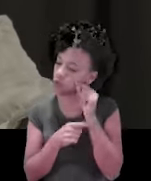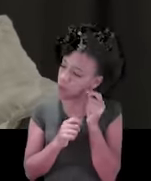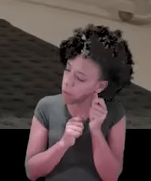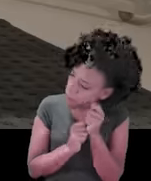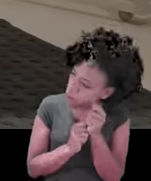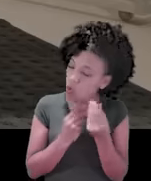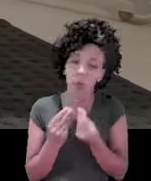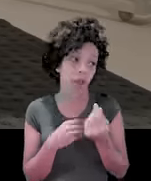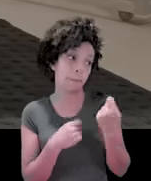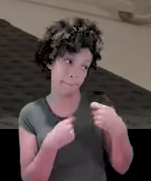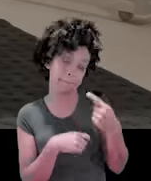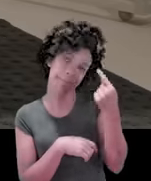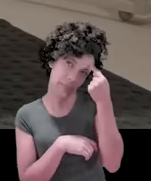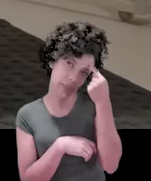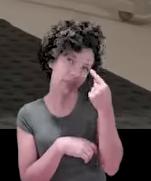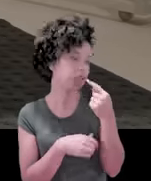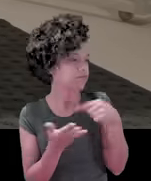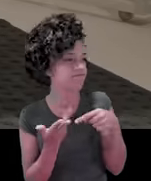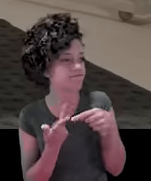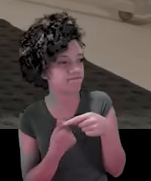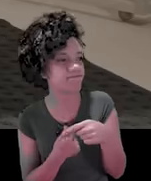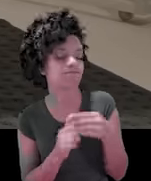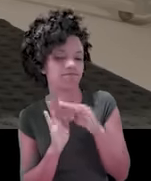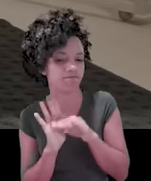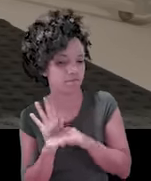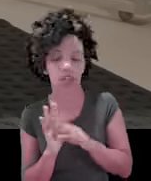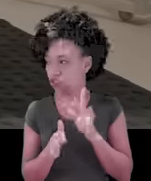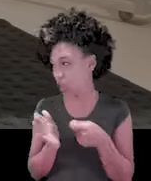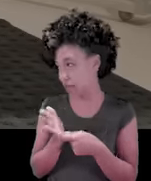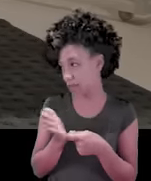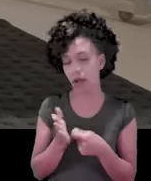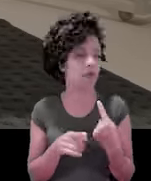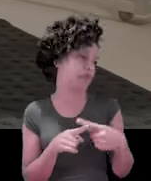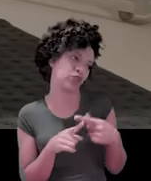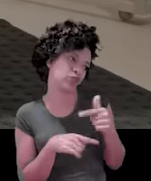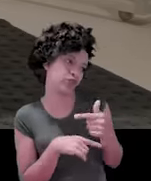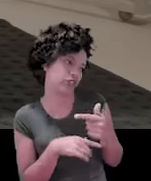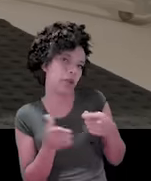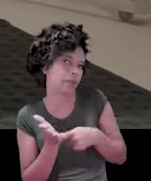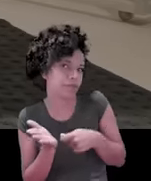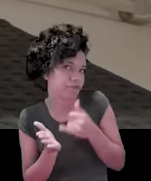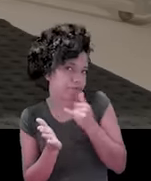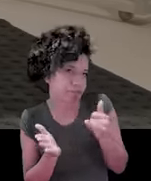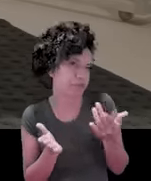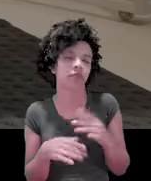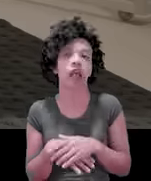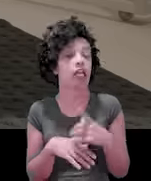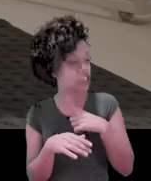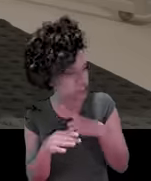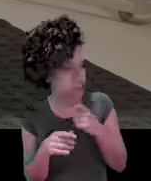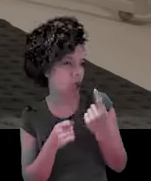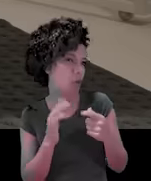fez a partir do celular pensei pensei muito respeito disso né celular para carregar aqui eu não tô mais alguma bateria